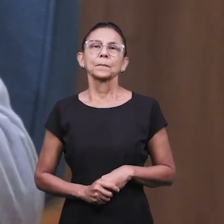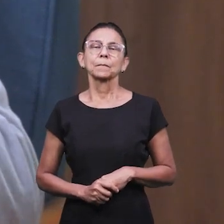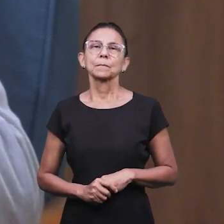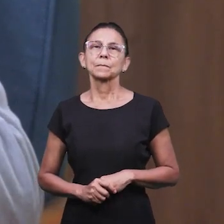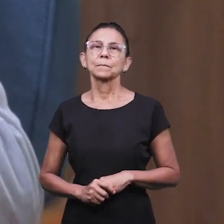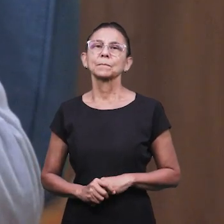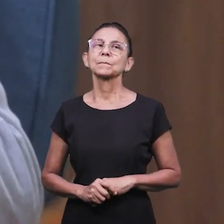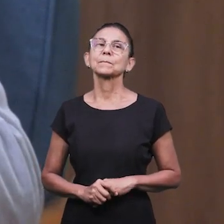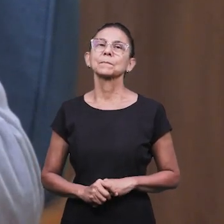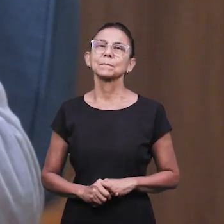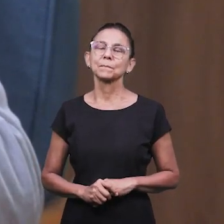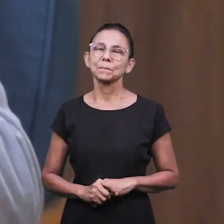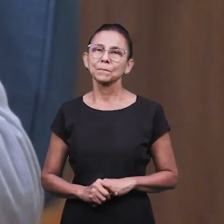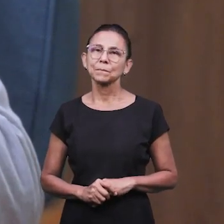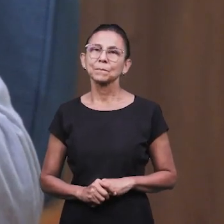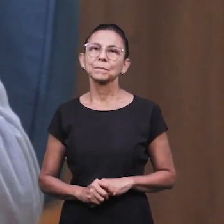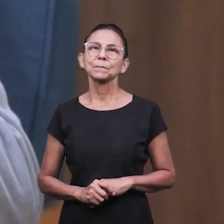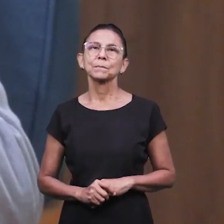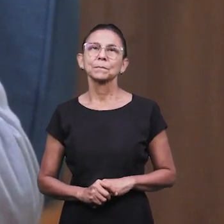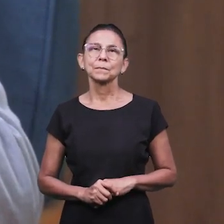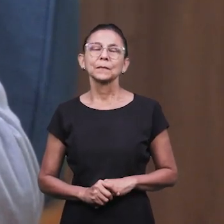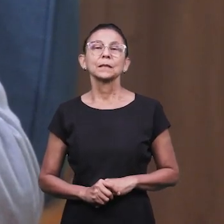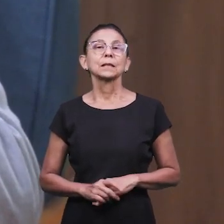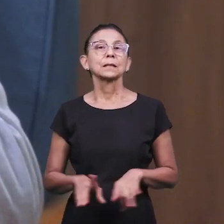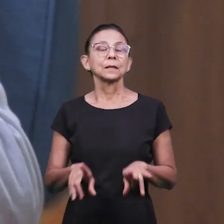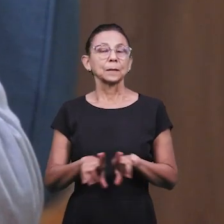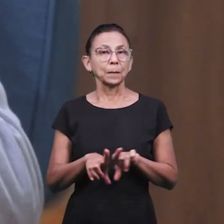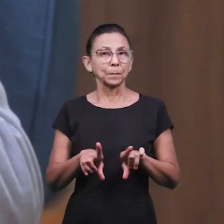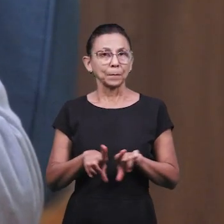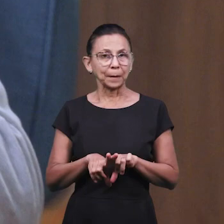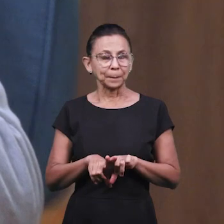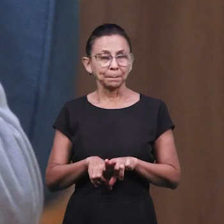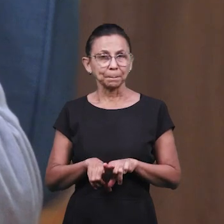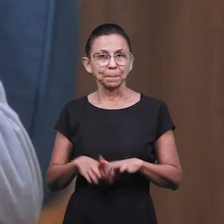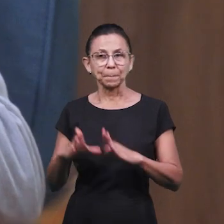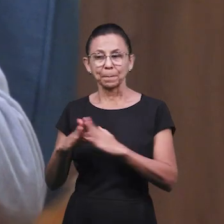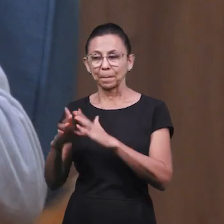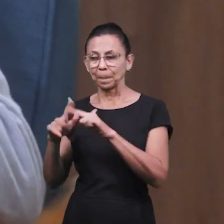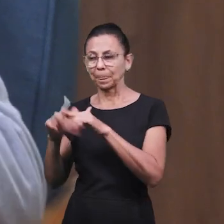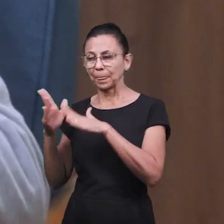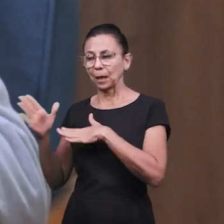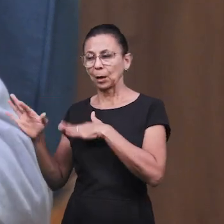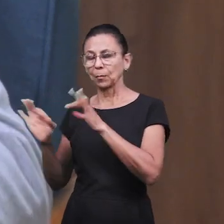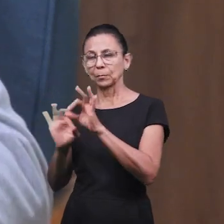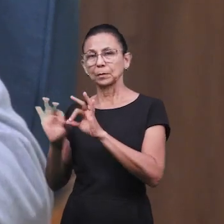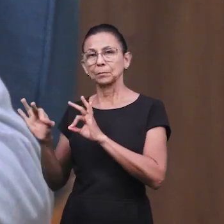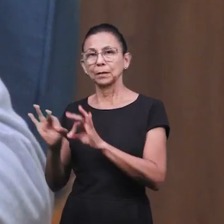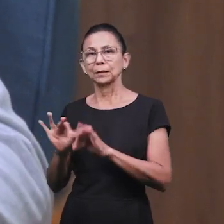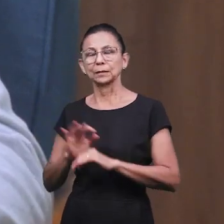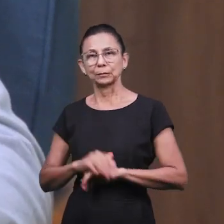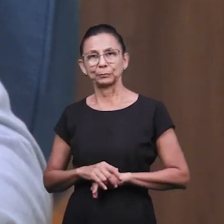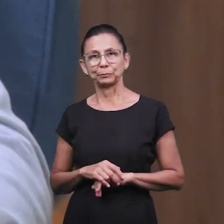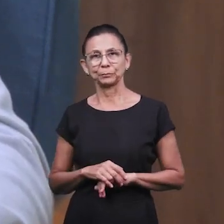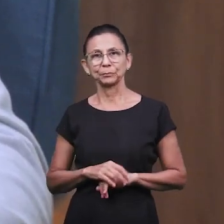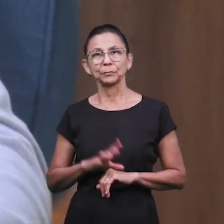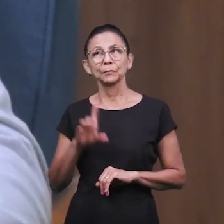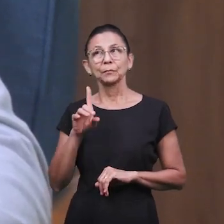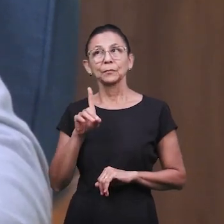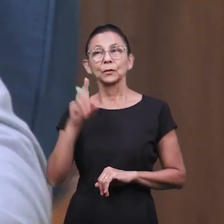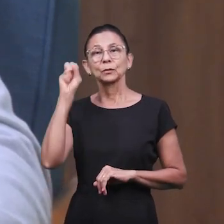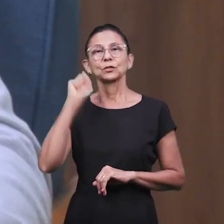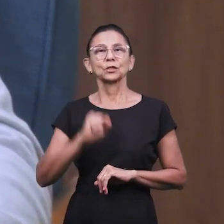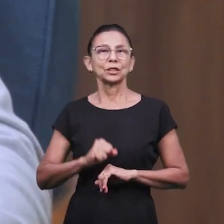e também nos prepara a igreja fiel para o grande